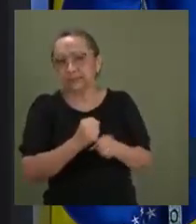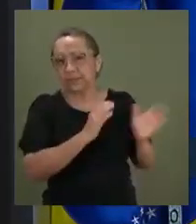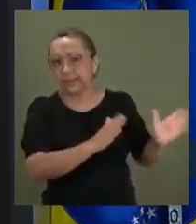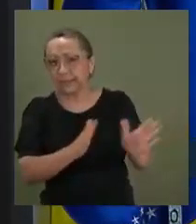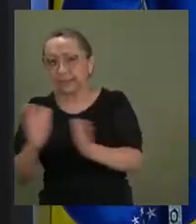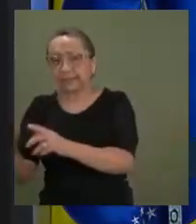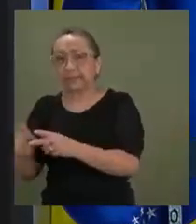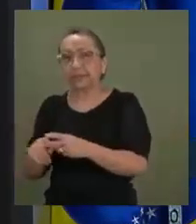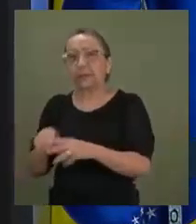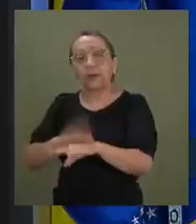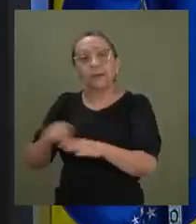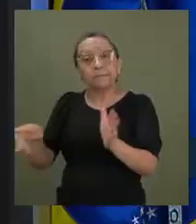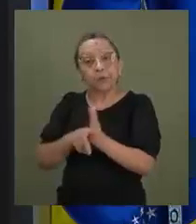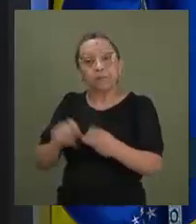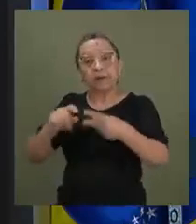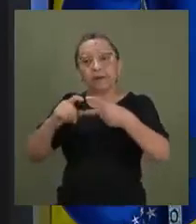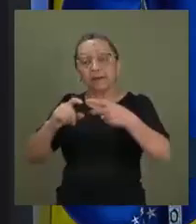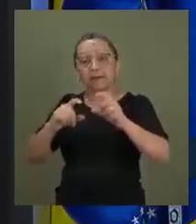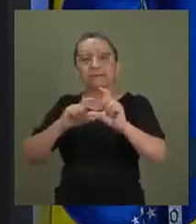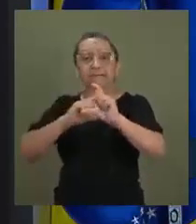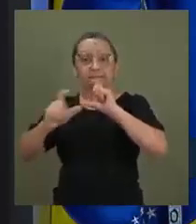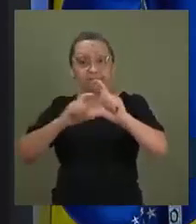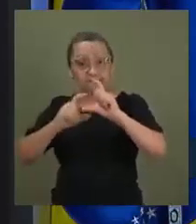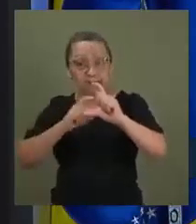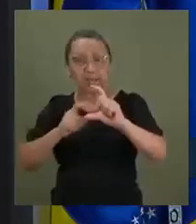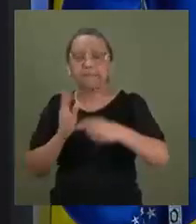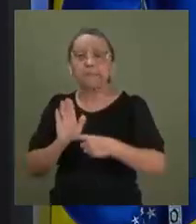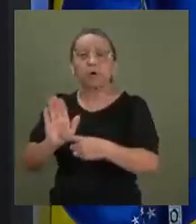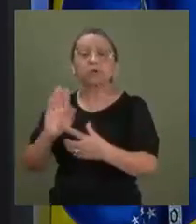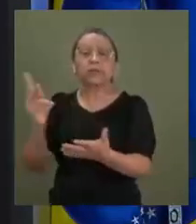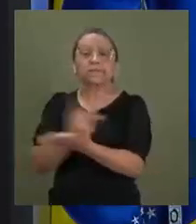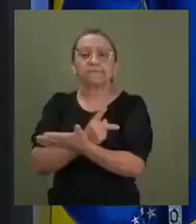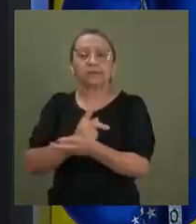Estudo da própria Pfizer mostra efeitos colaterais,